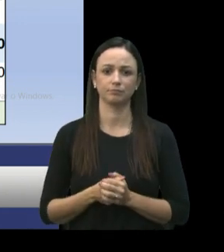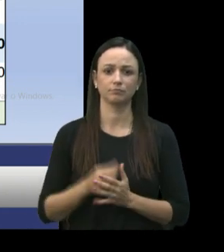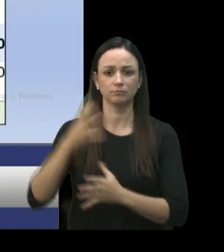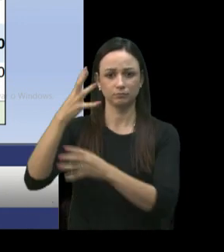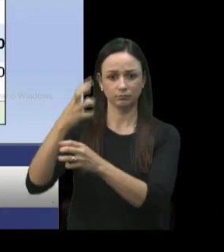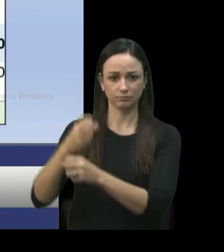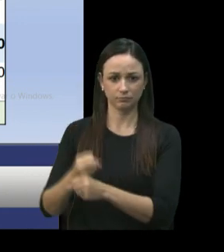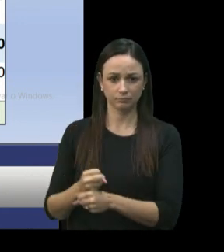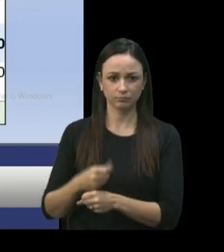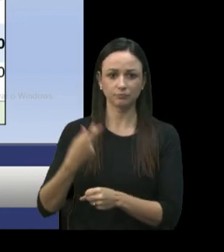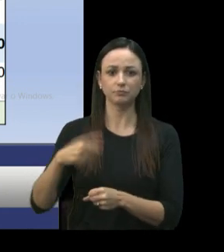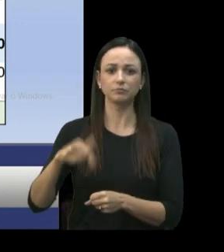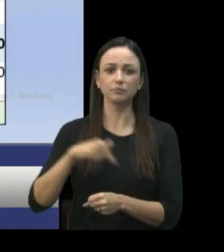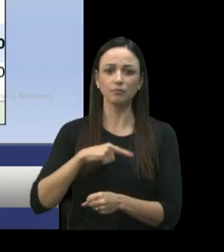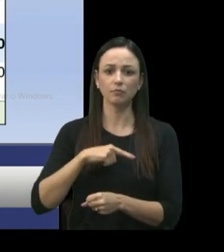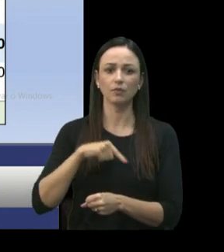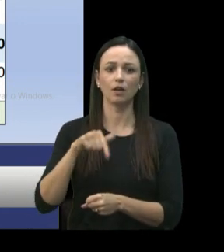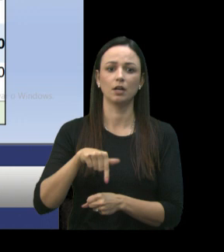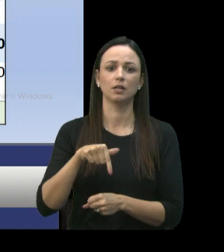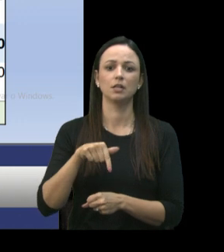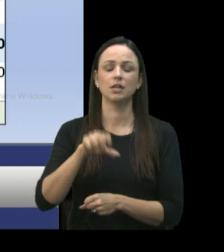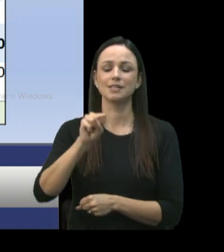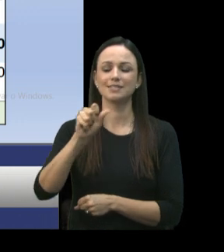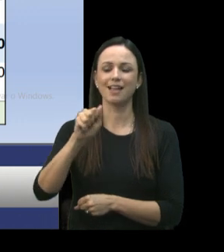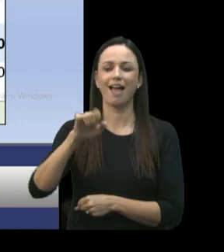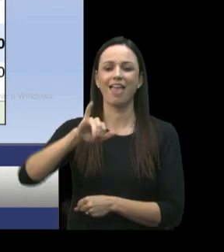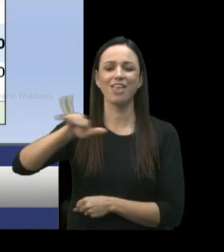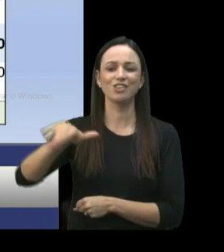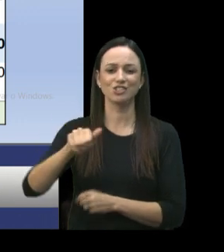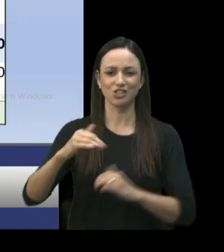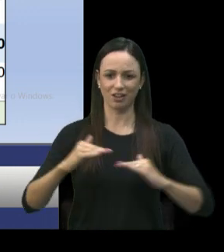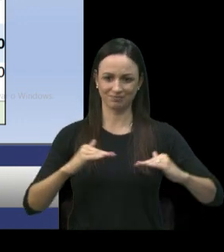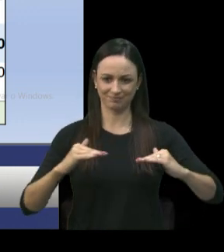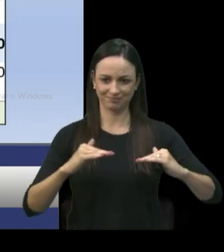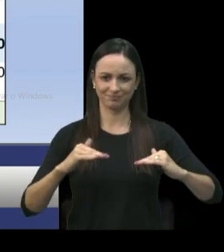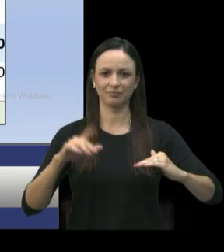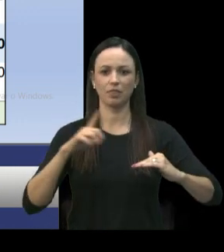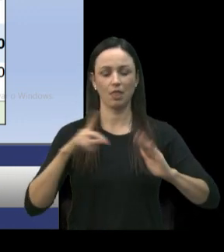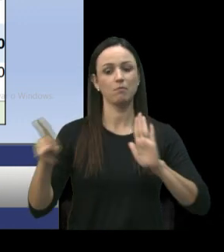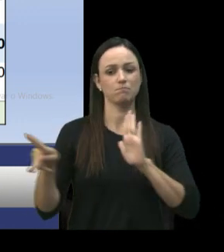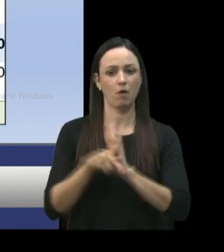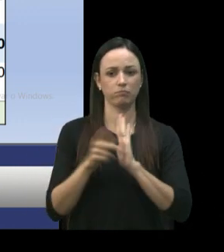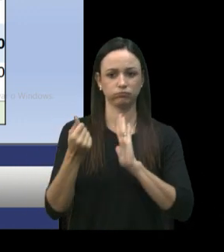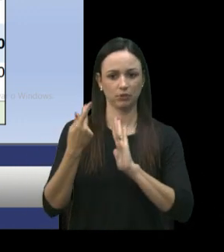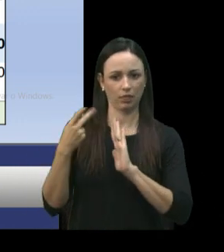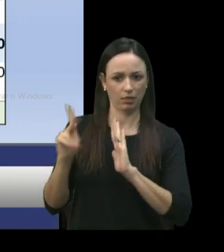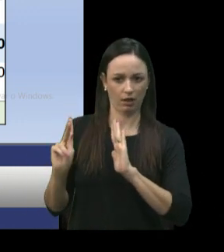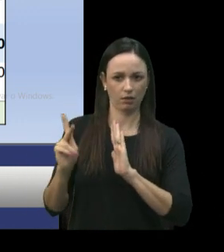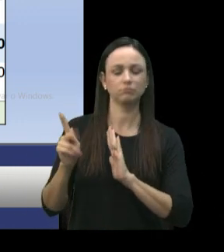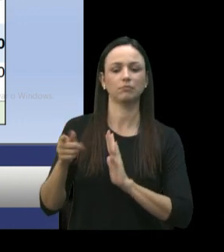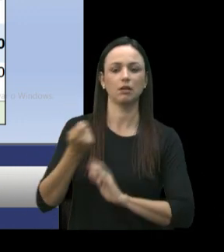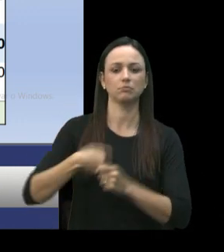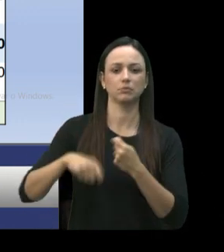agência reguladora do município de Jaú, que é o SAENJA. Ela possui recurso próprio da administração